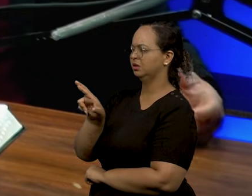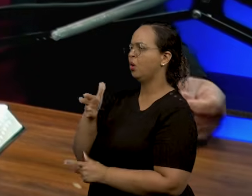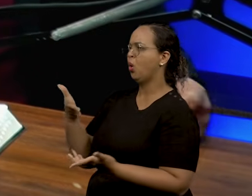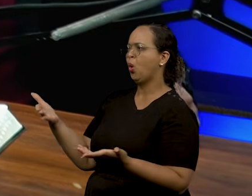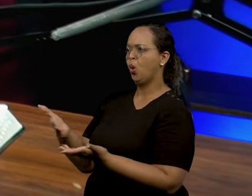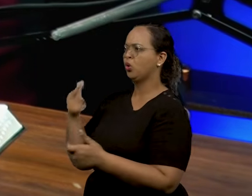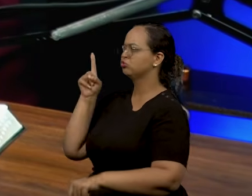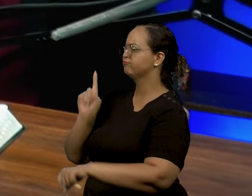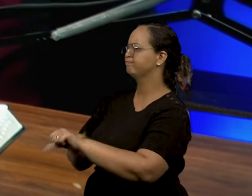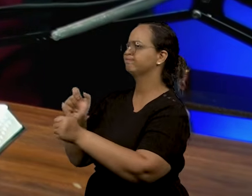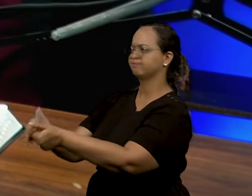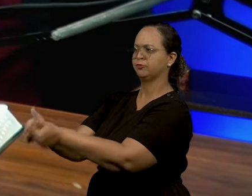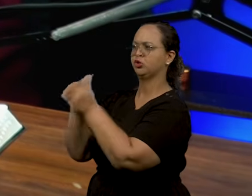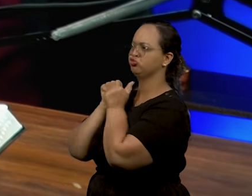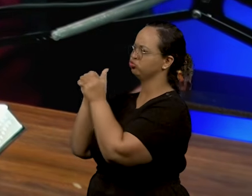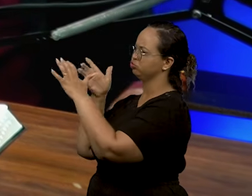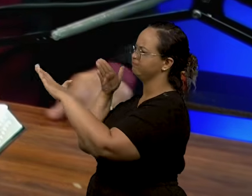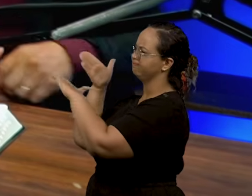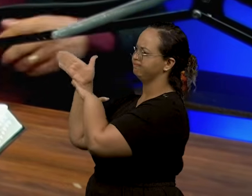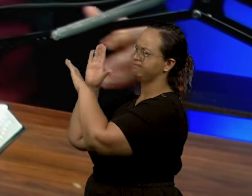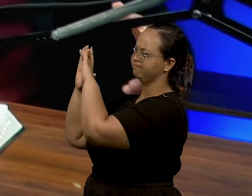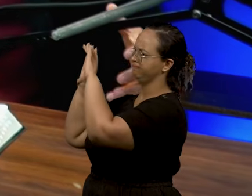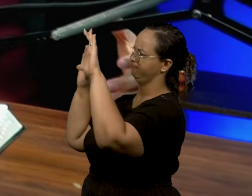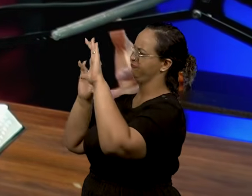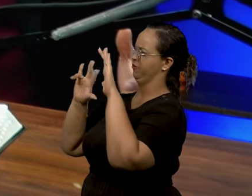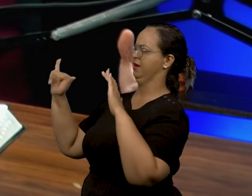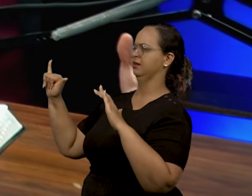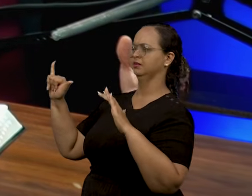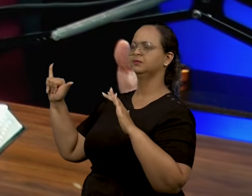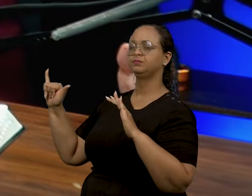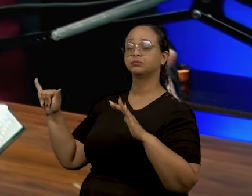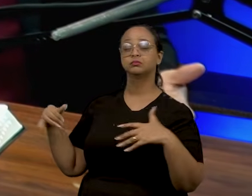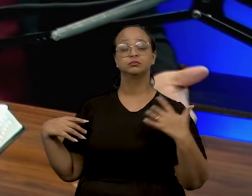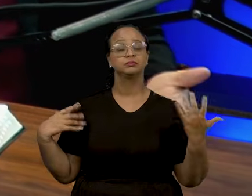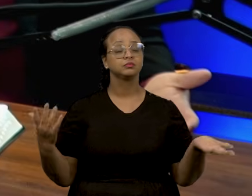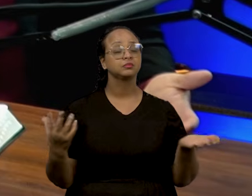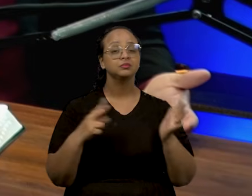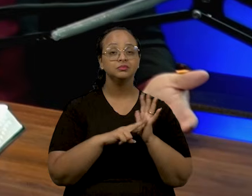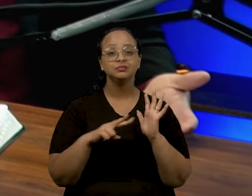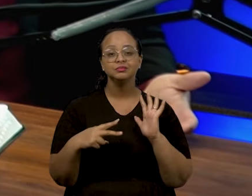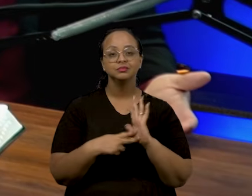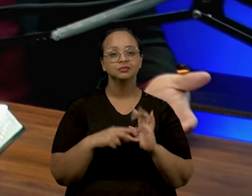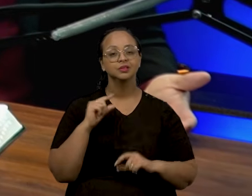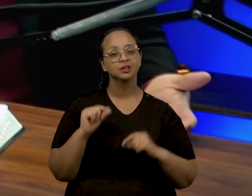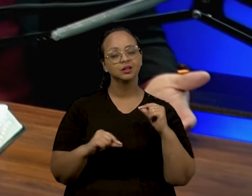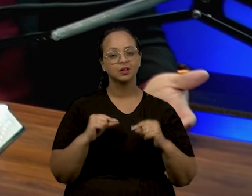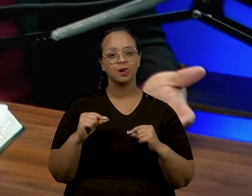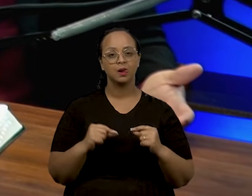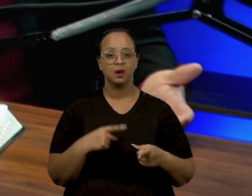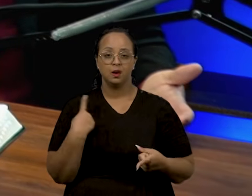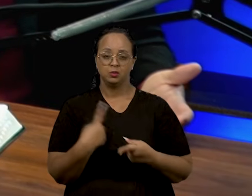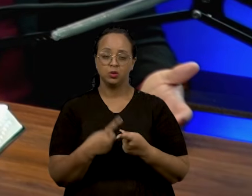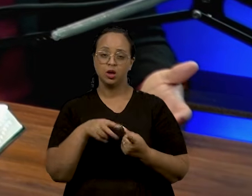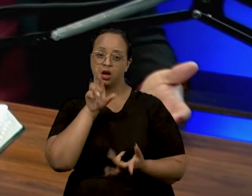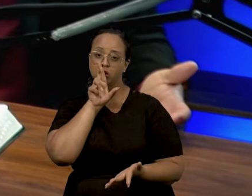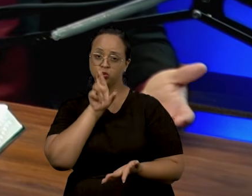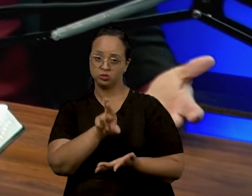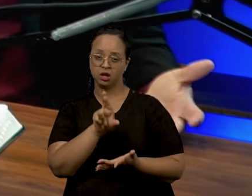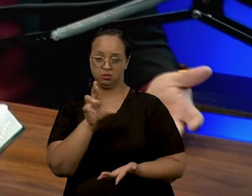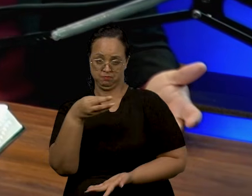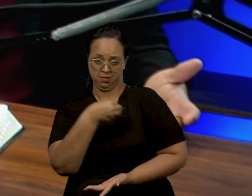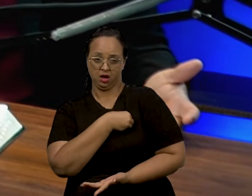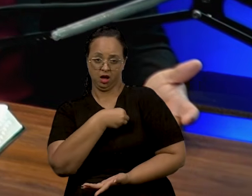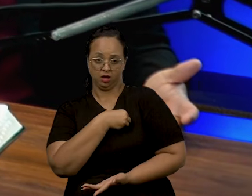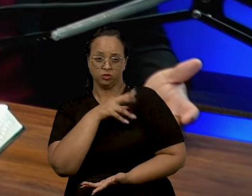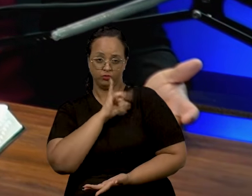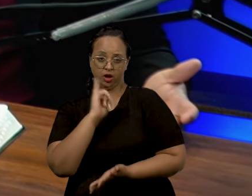mesmo estarás comigo no paraíso. Então o que isso quer dizer? A palavra diz que o salário do pecado é a morte. Todos